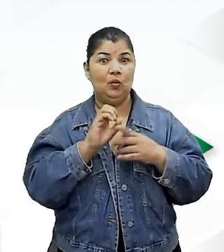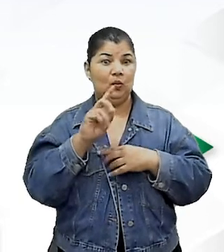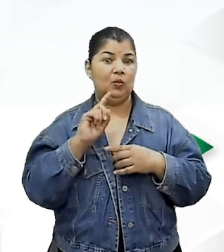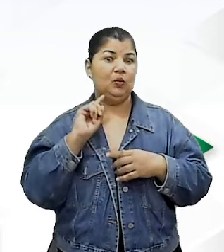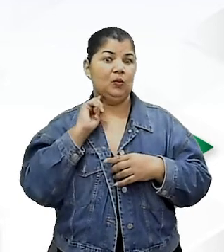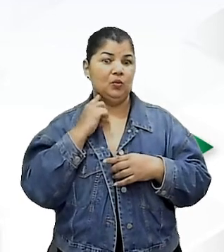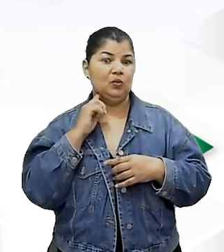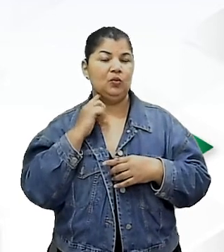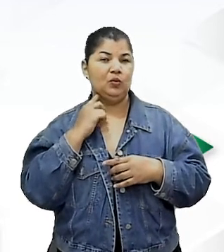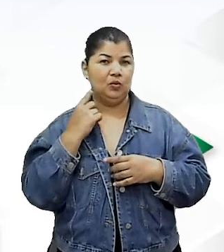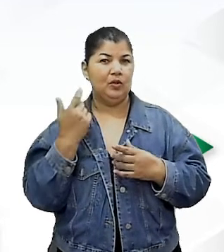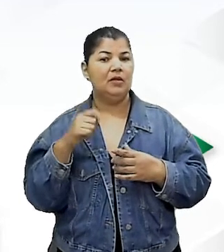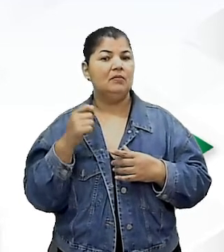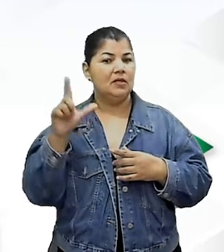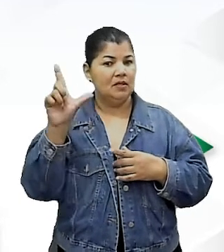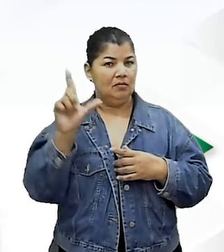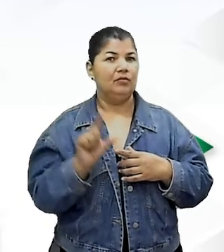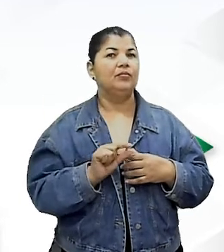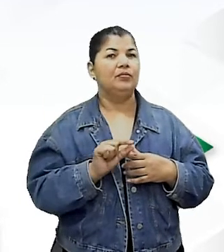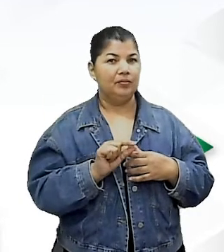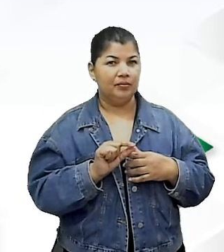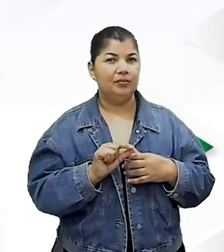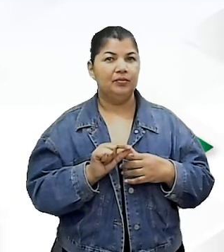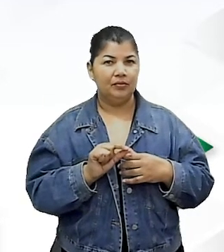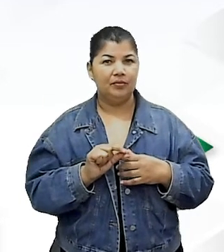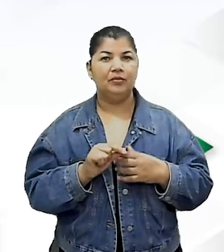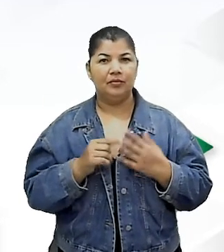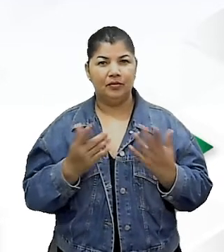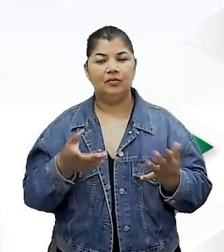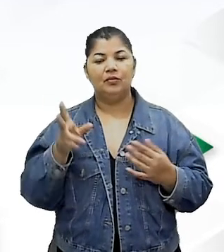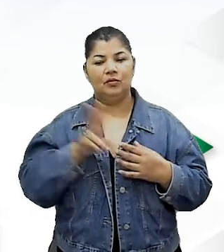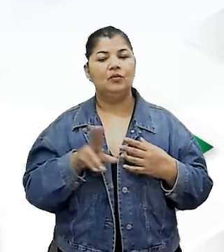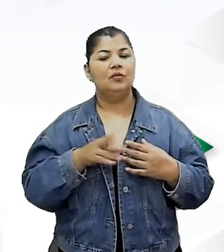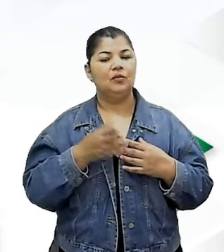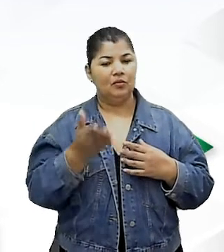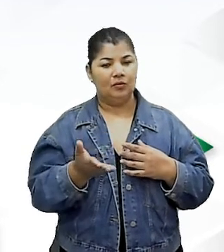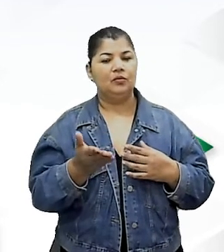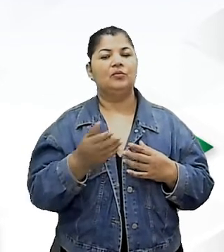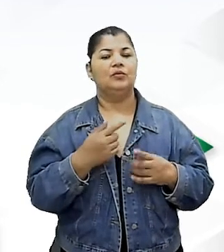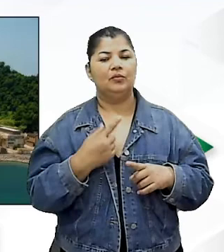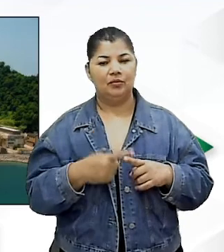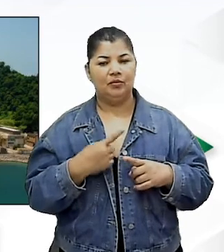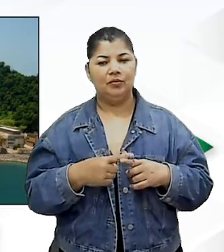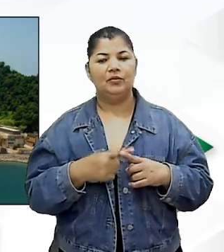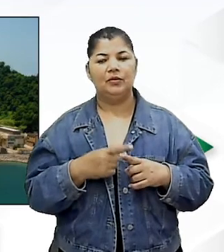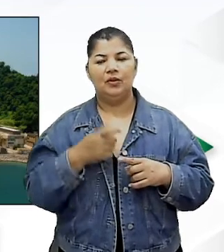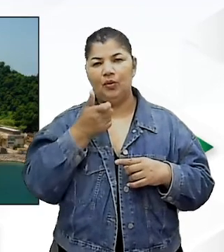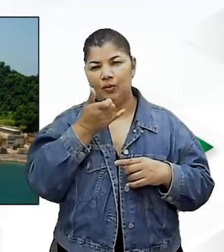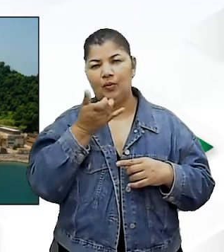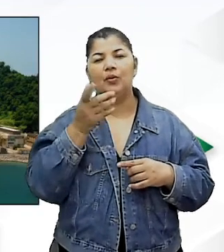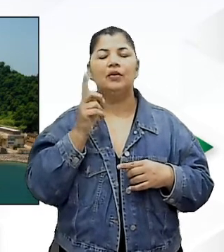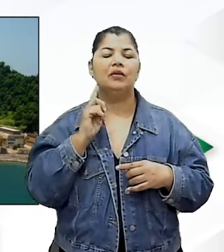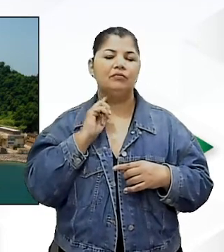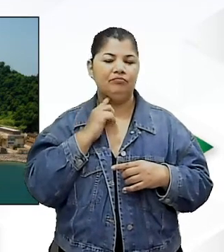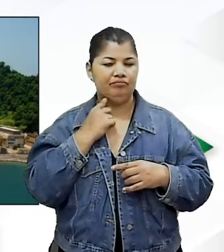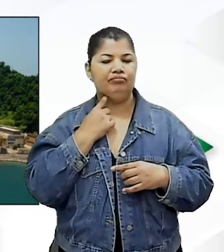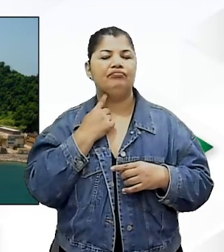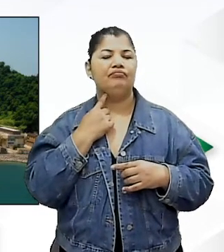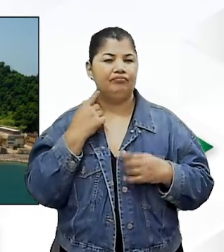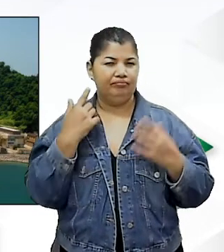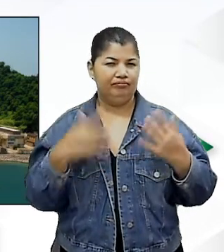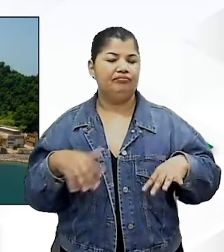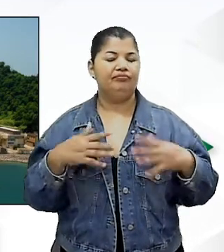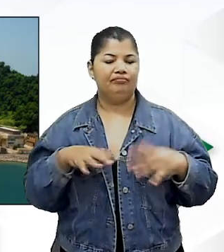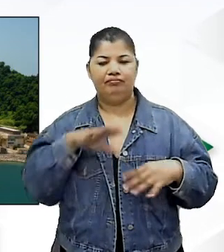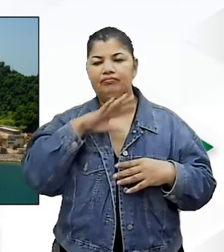missão é diminuir cada vez mais o uso dessas daí, porque elas só poluem e aí o efeito é muito